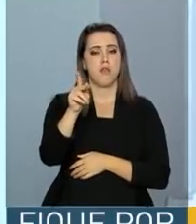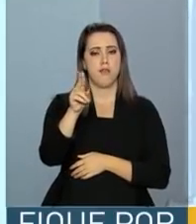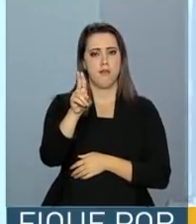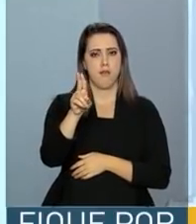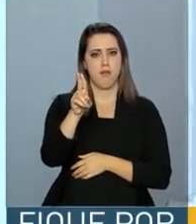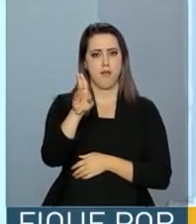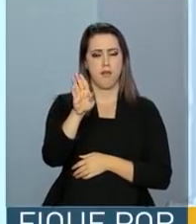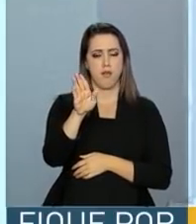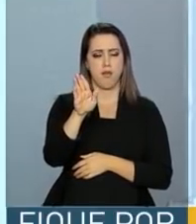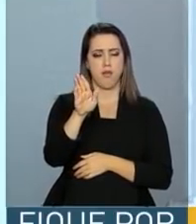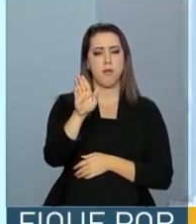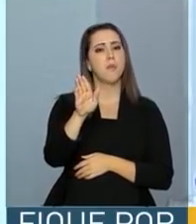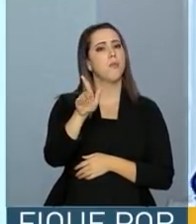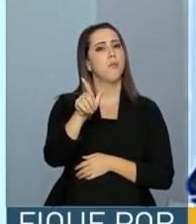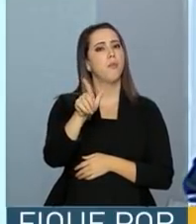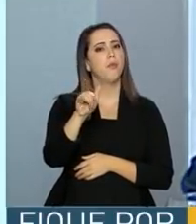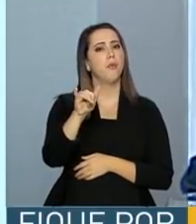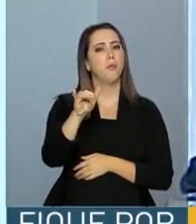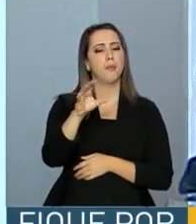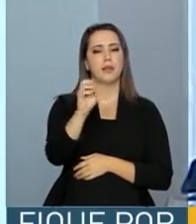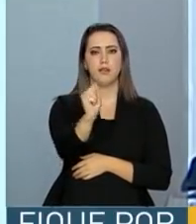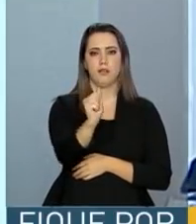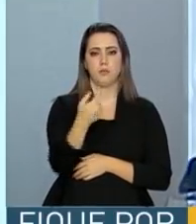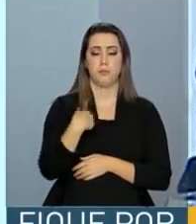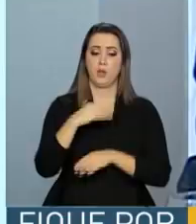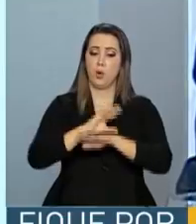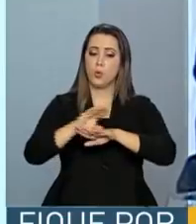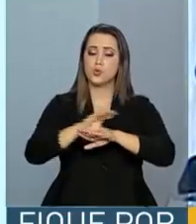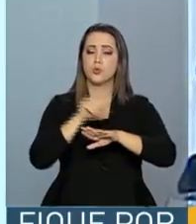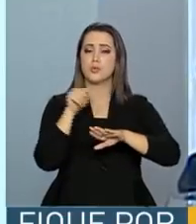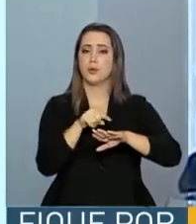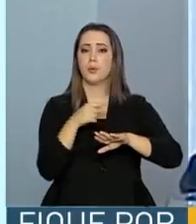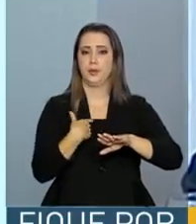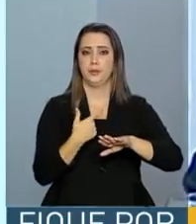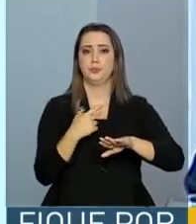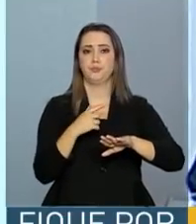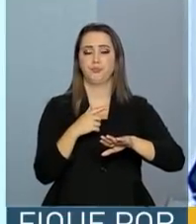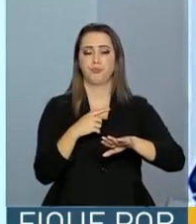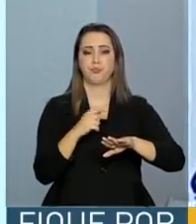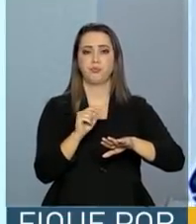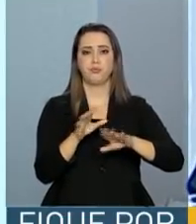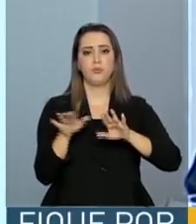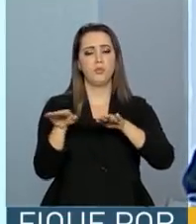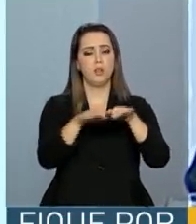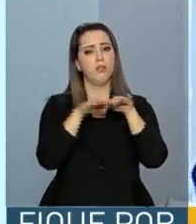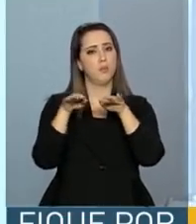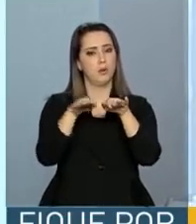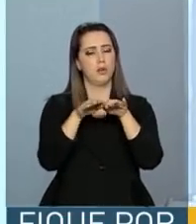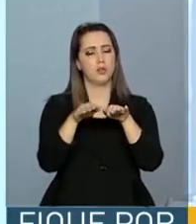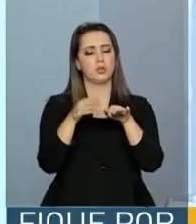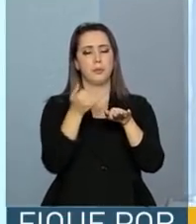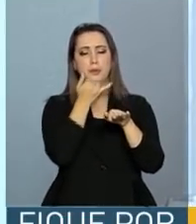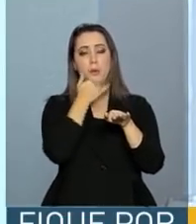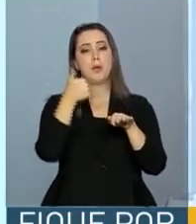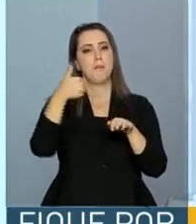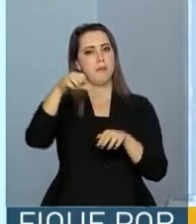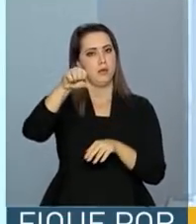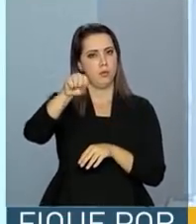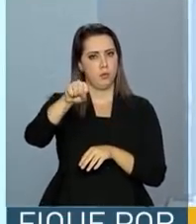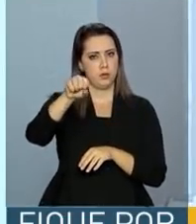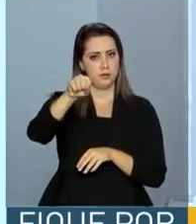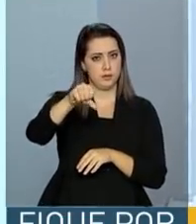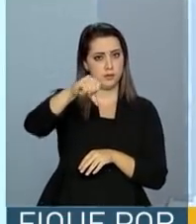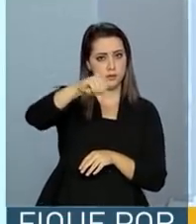constituição nos seus dizeres democrática mais portanto com divisão de